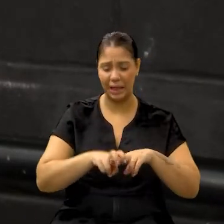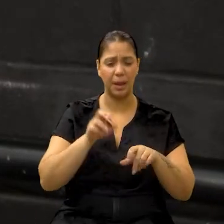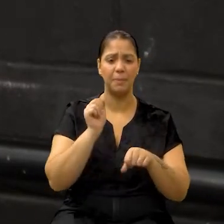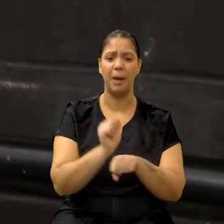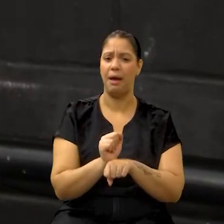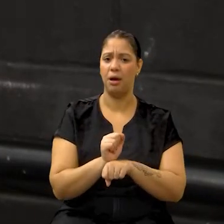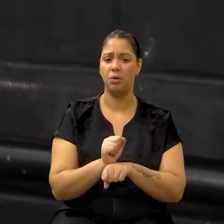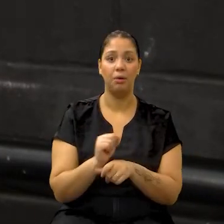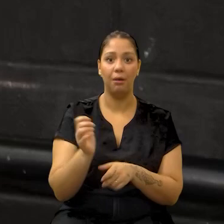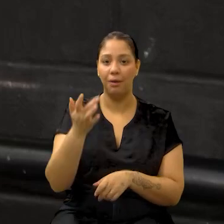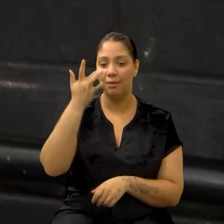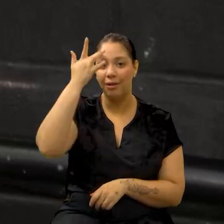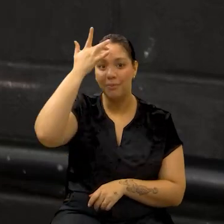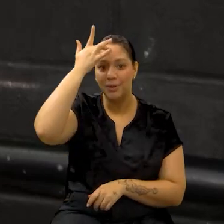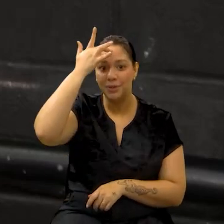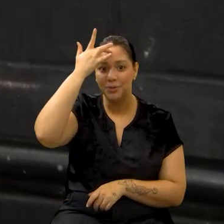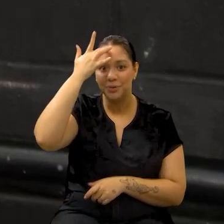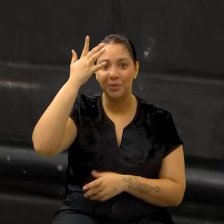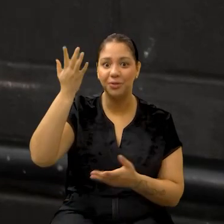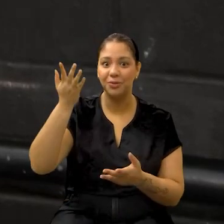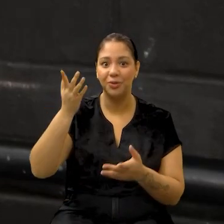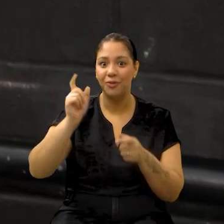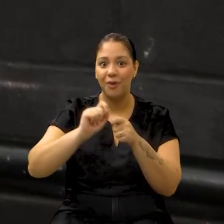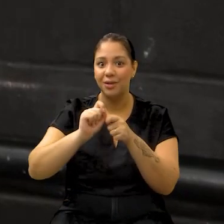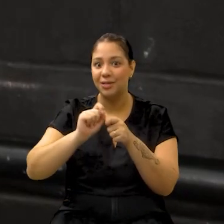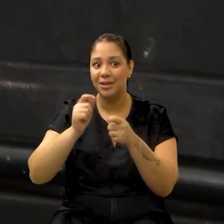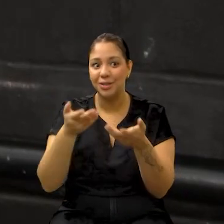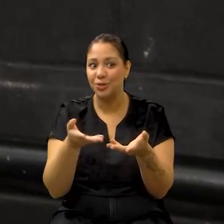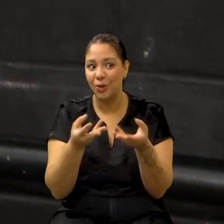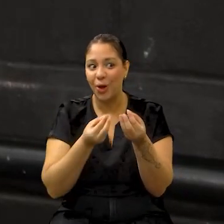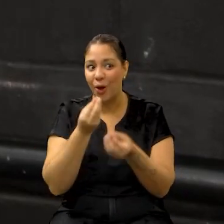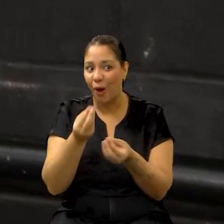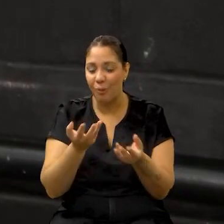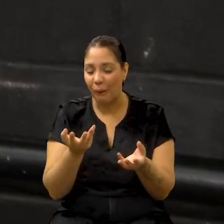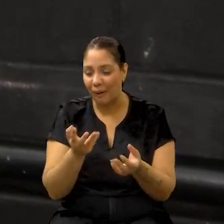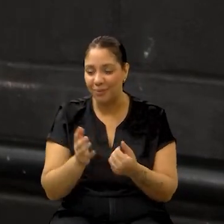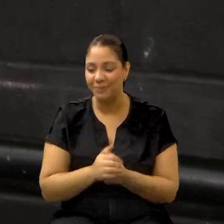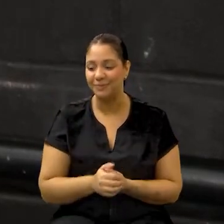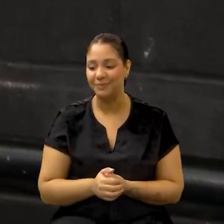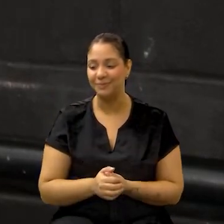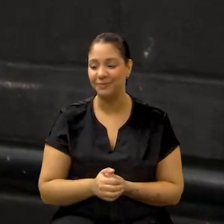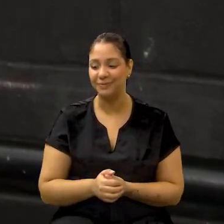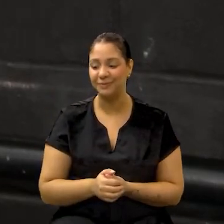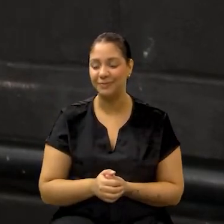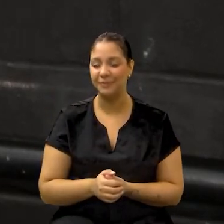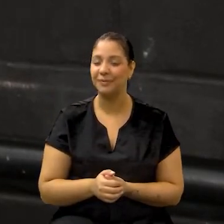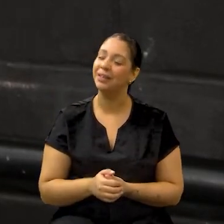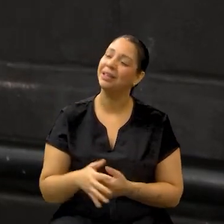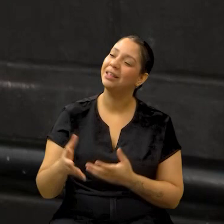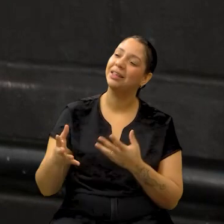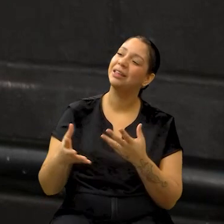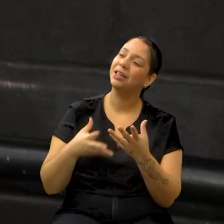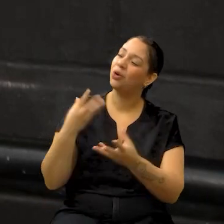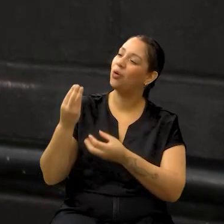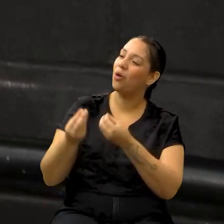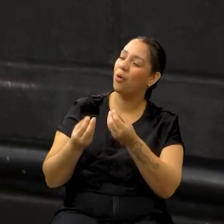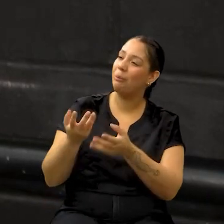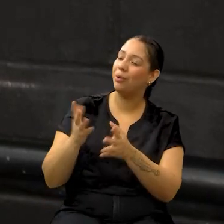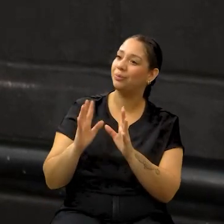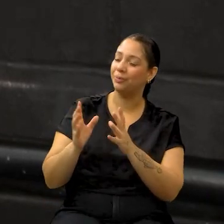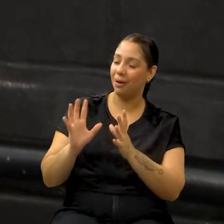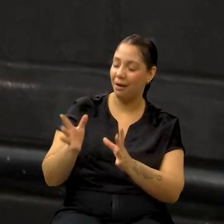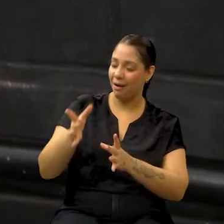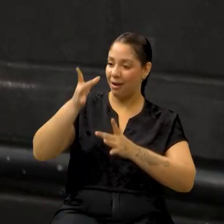E que absurdo é esse? Ela não vai fazer isso. Como faz para